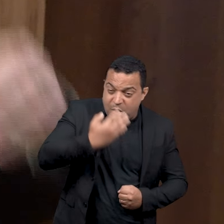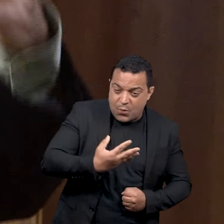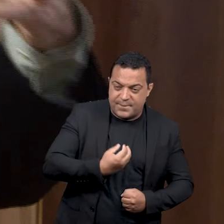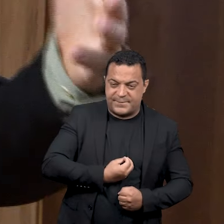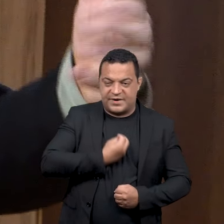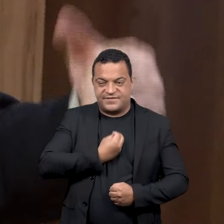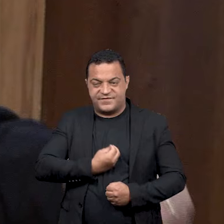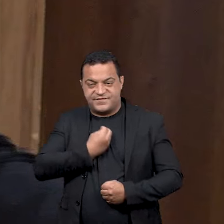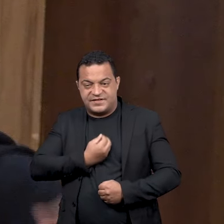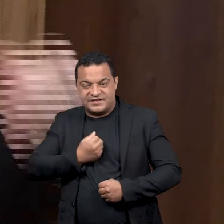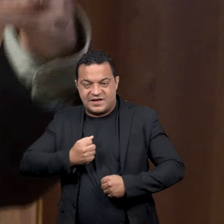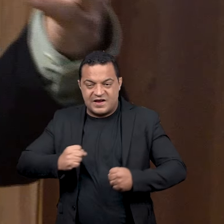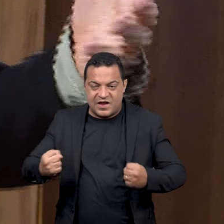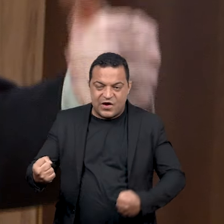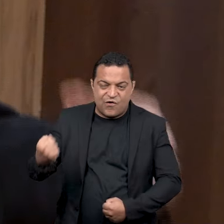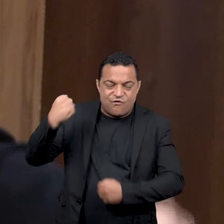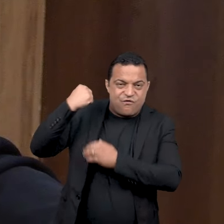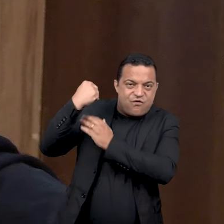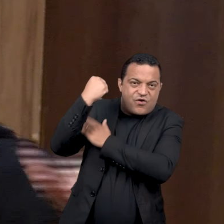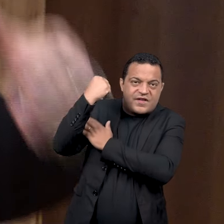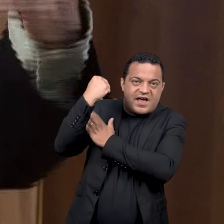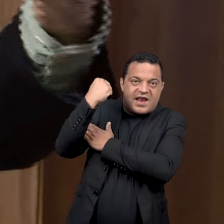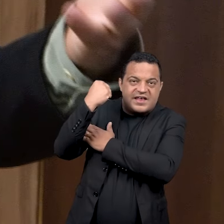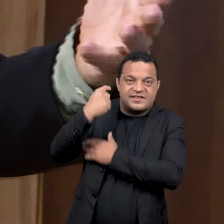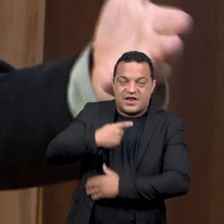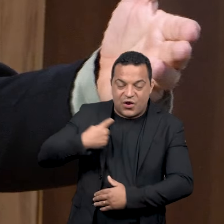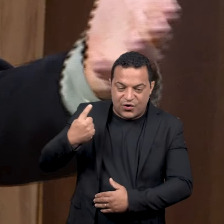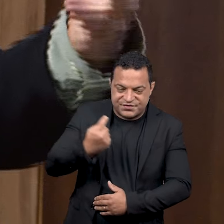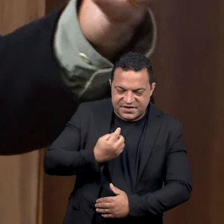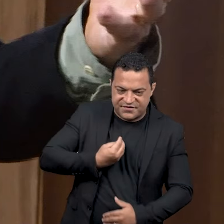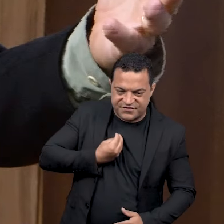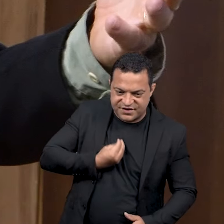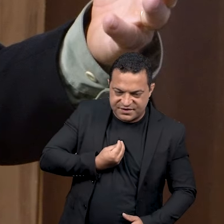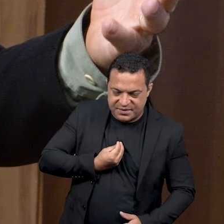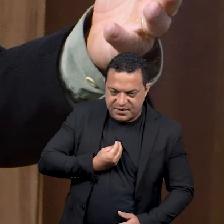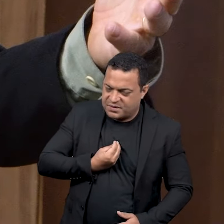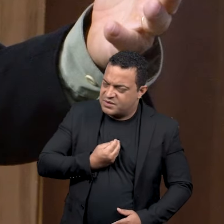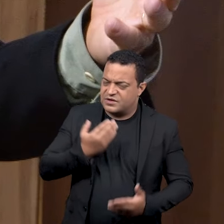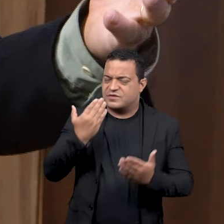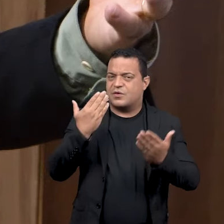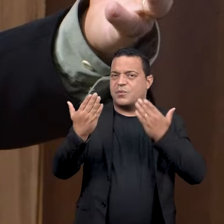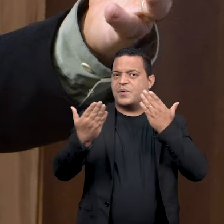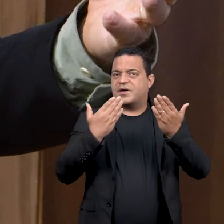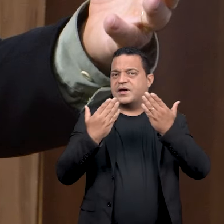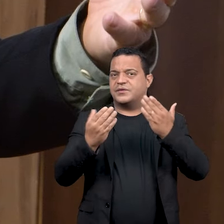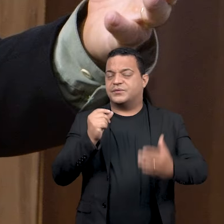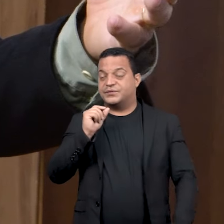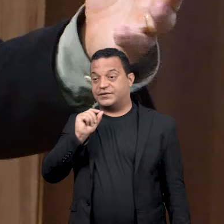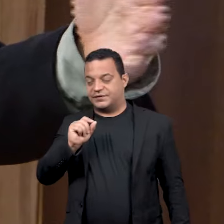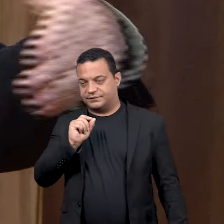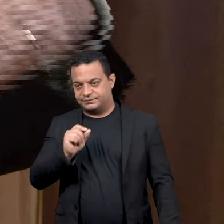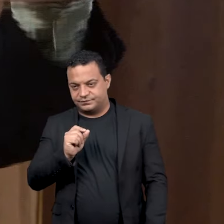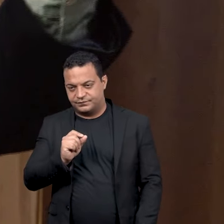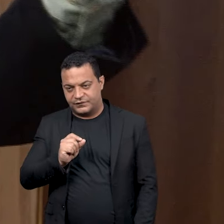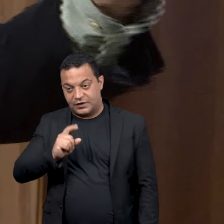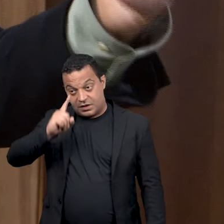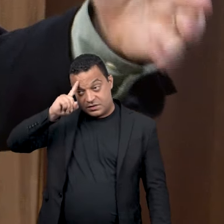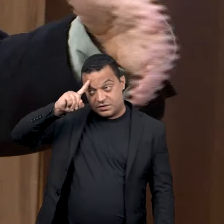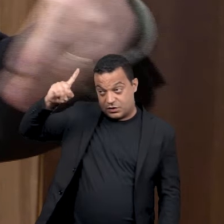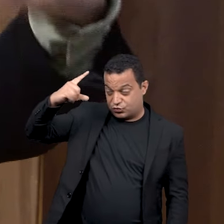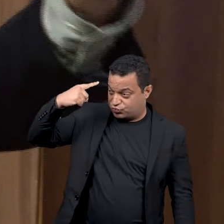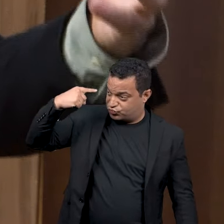frutos bem nutritivos, que sustentam, que alimentam. E a palavra fala que quando fomos chamados, que os nossos